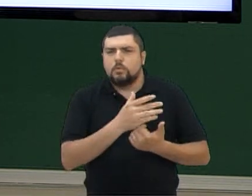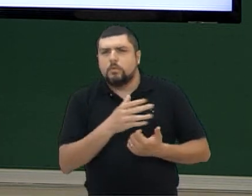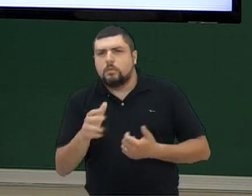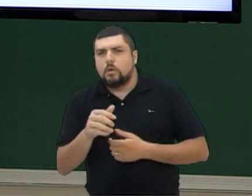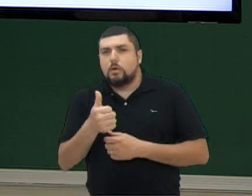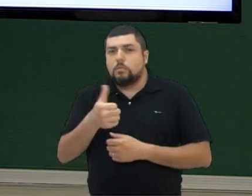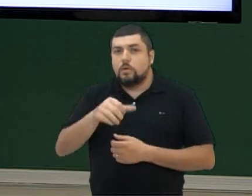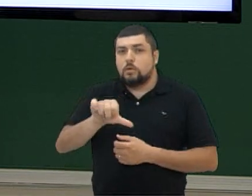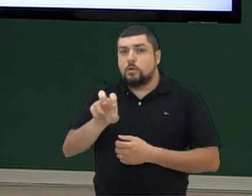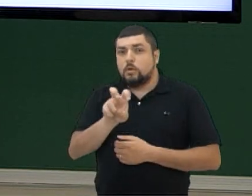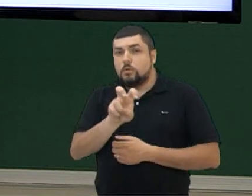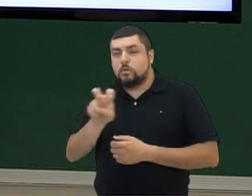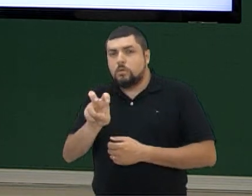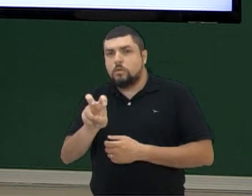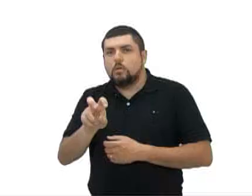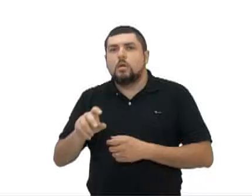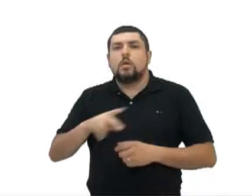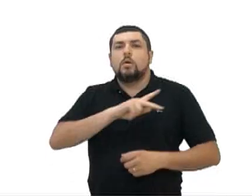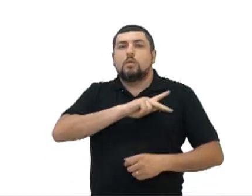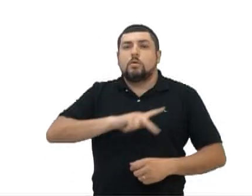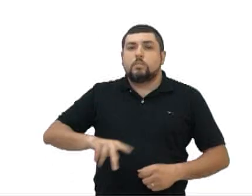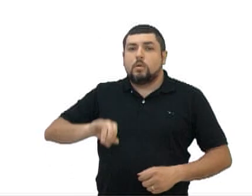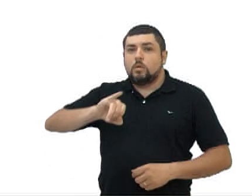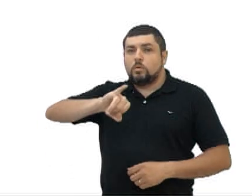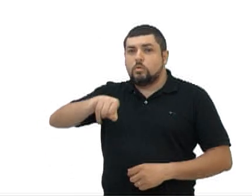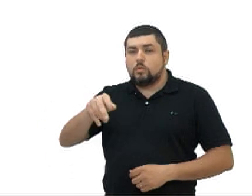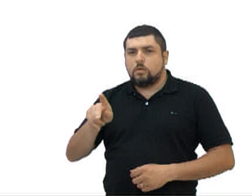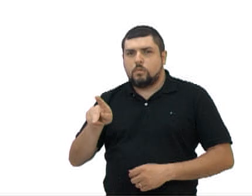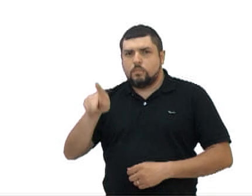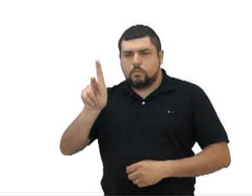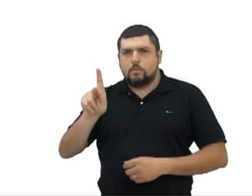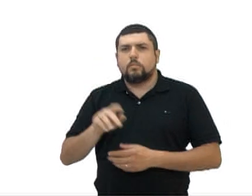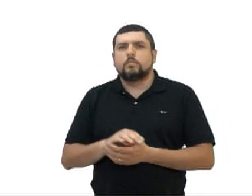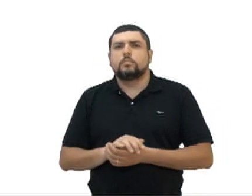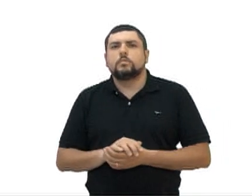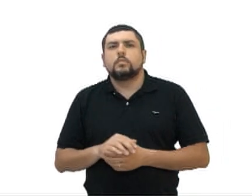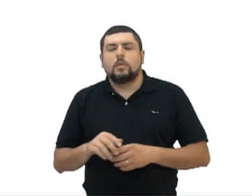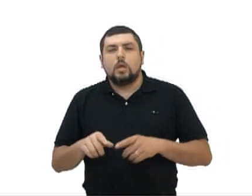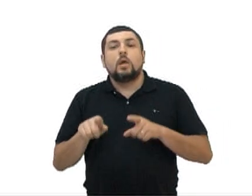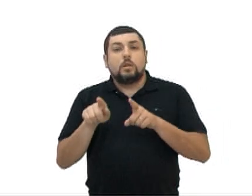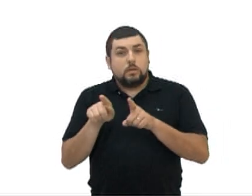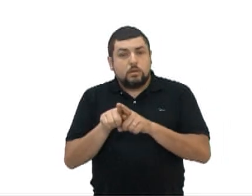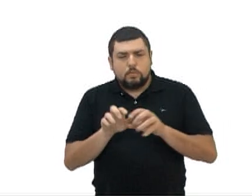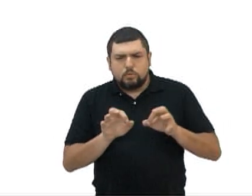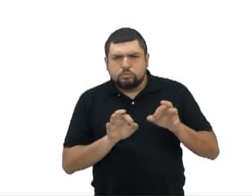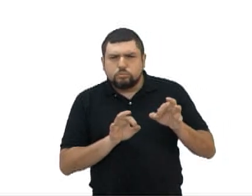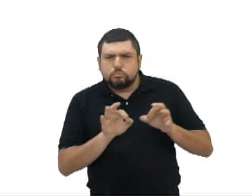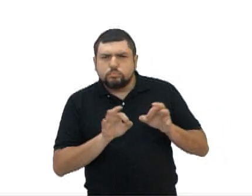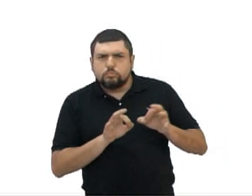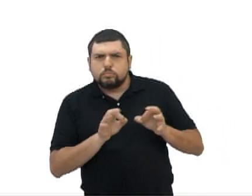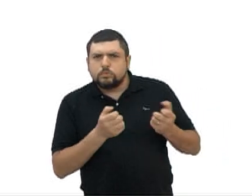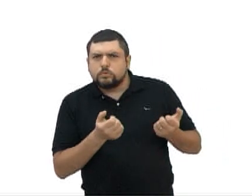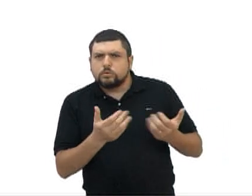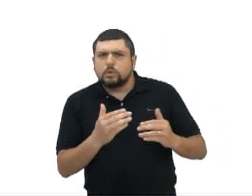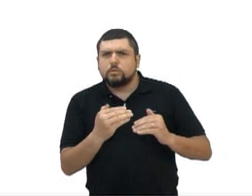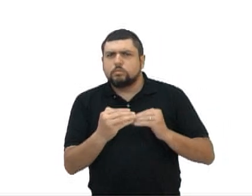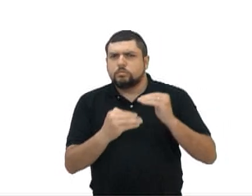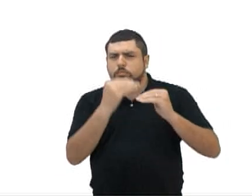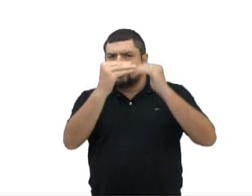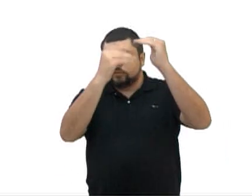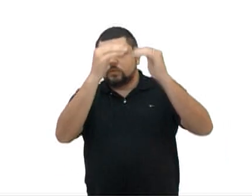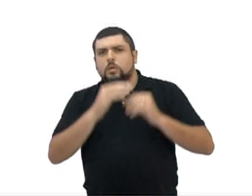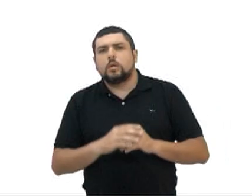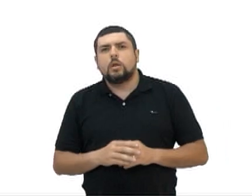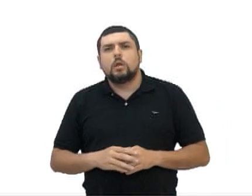assume o presidente Juscelino Kubitschek de Oliveira, que vai também ter um plano de desenvolvimento e vai fazer com que o Brasil, ou